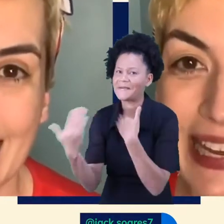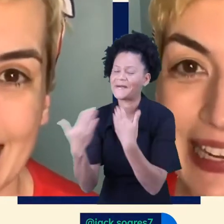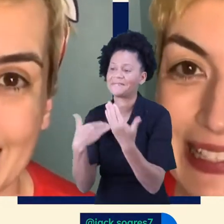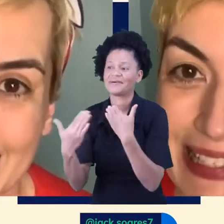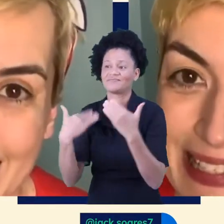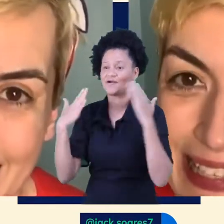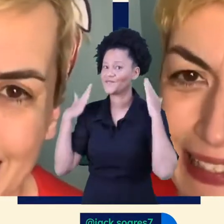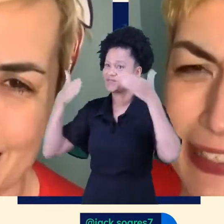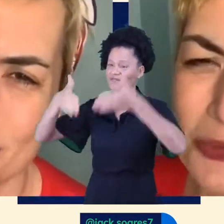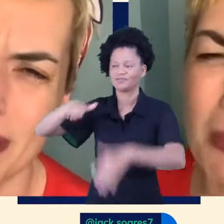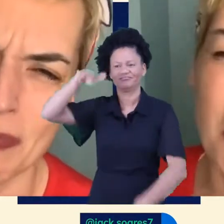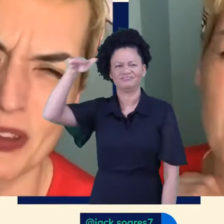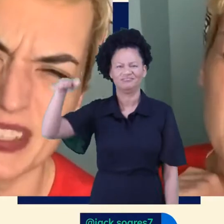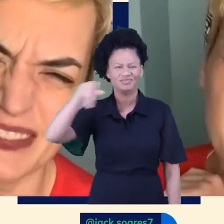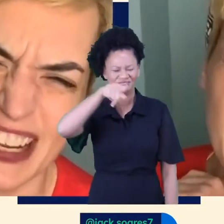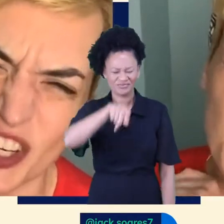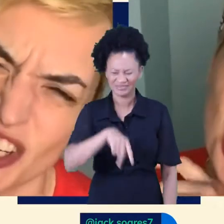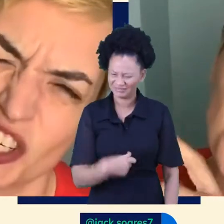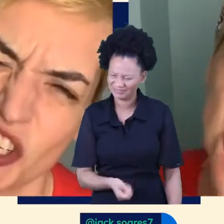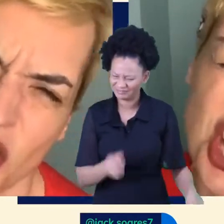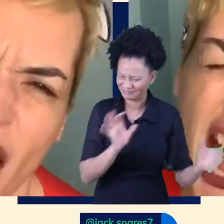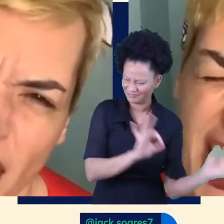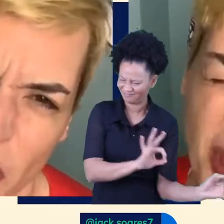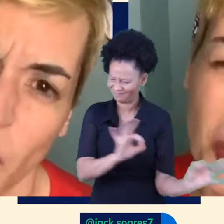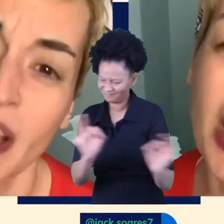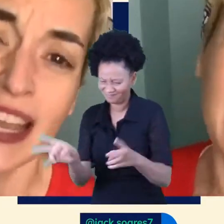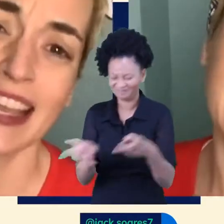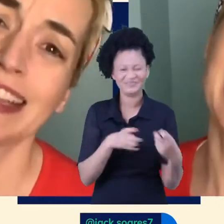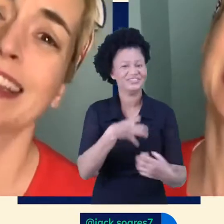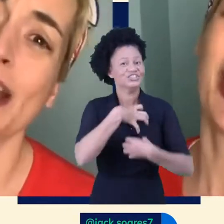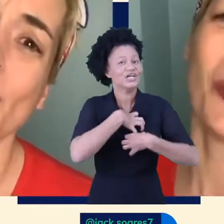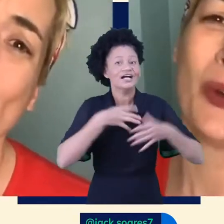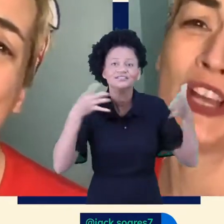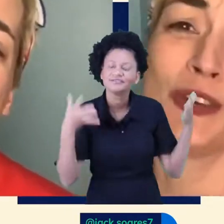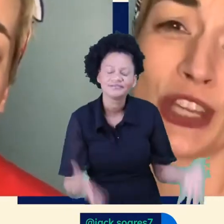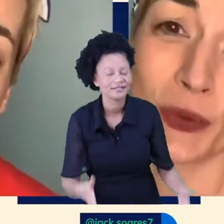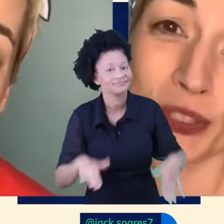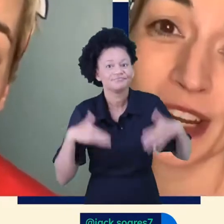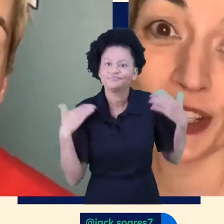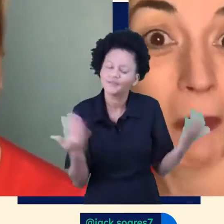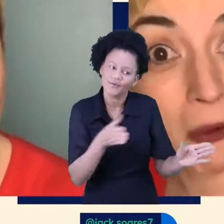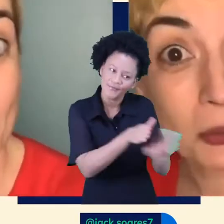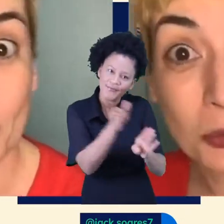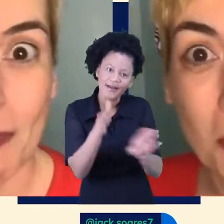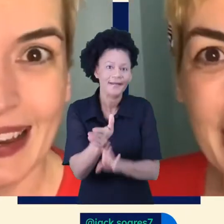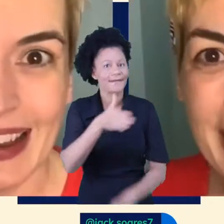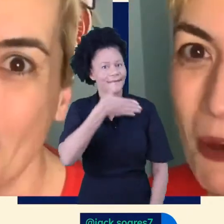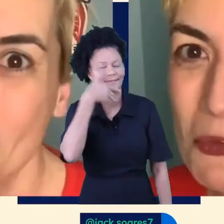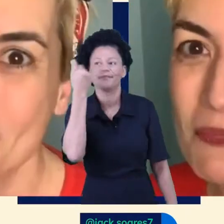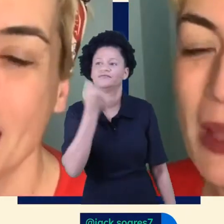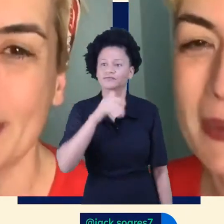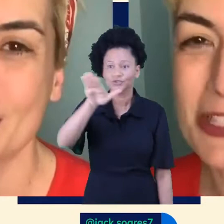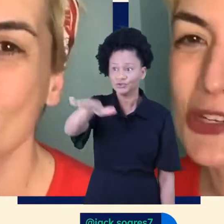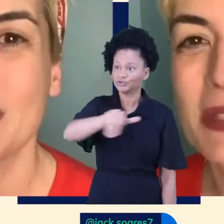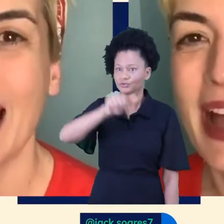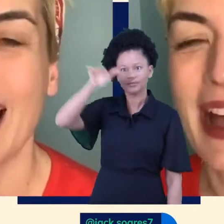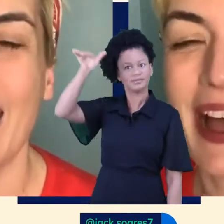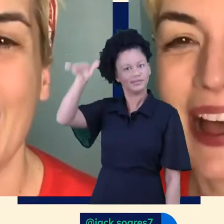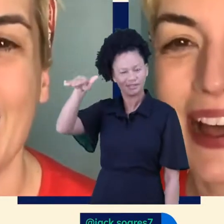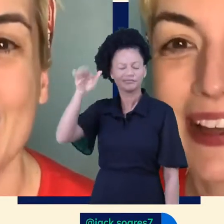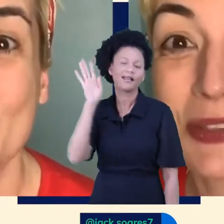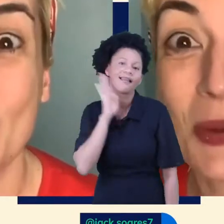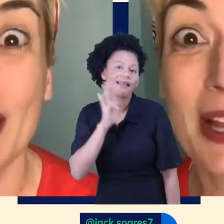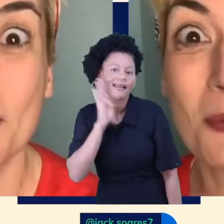pessoas crescidas, um papo que você vai achar chato. Então, eu te aconselho a chamar um adulto bem legal para te